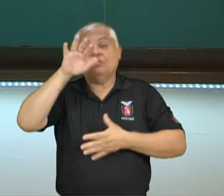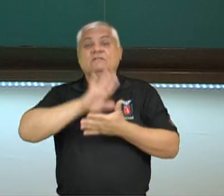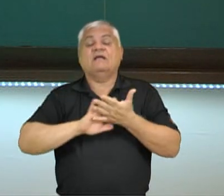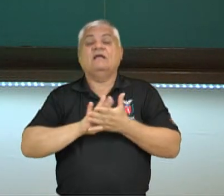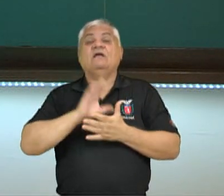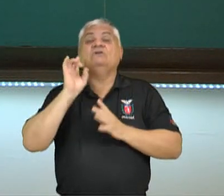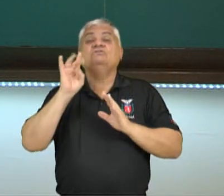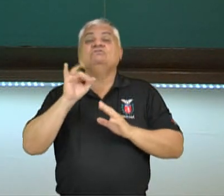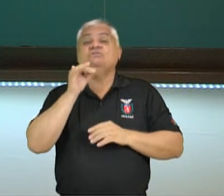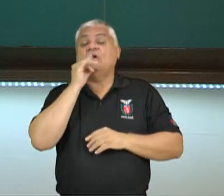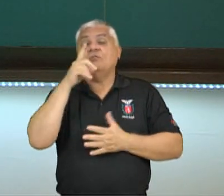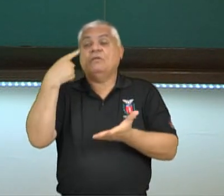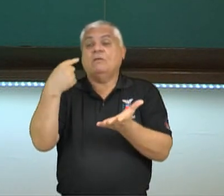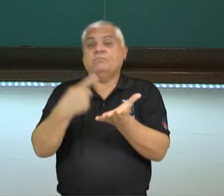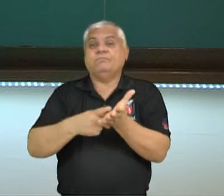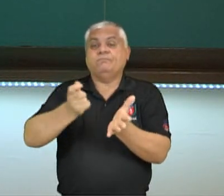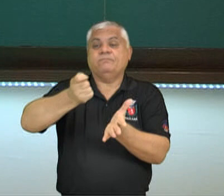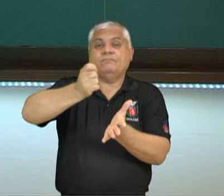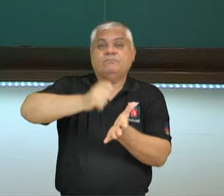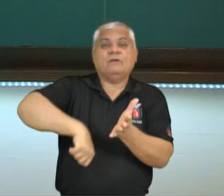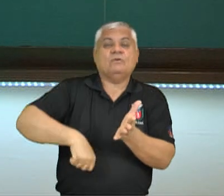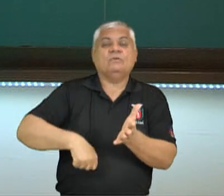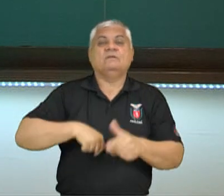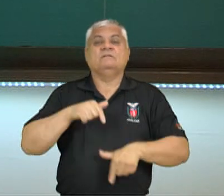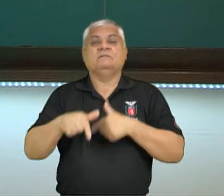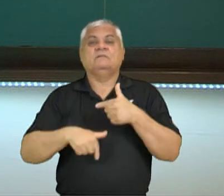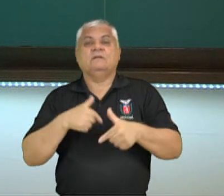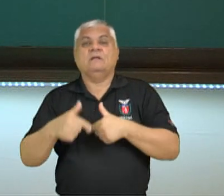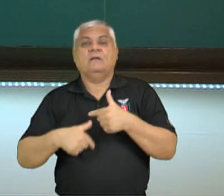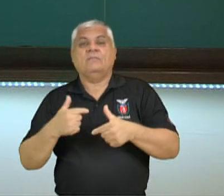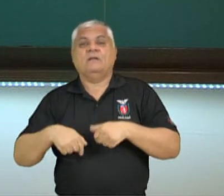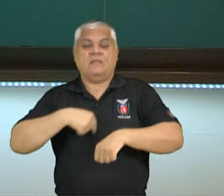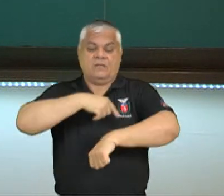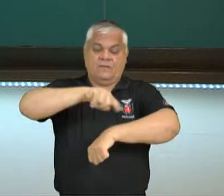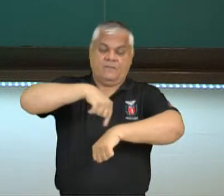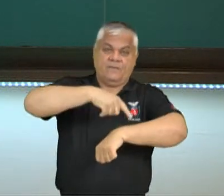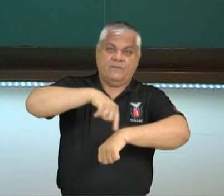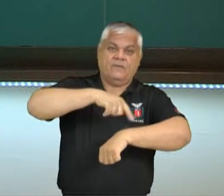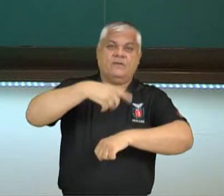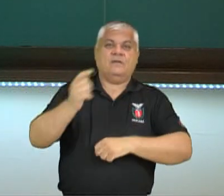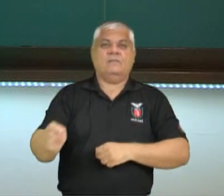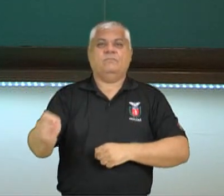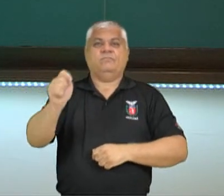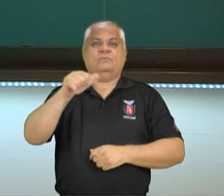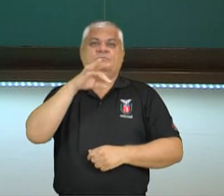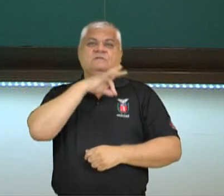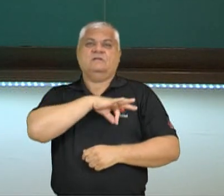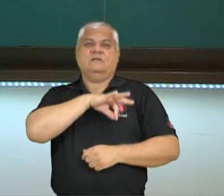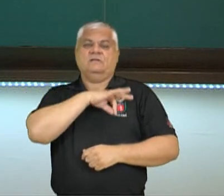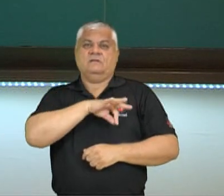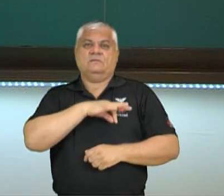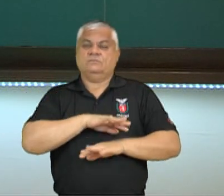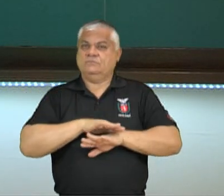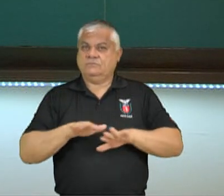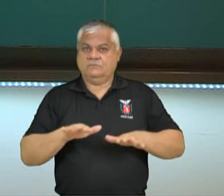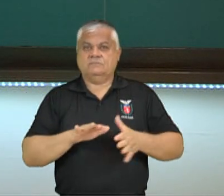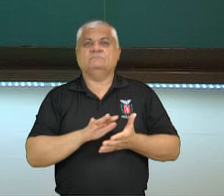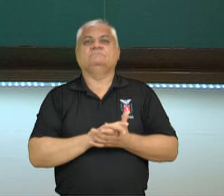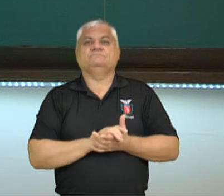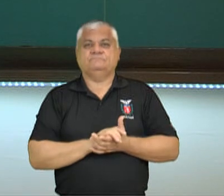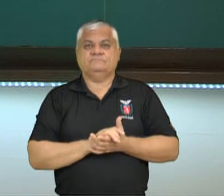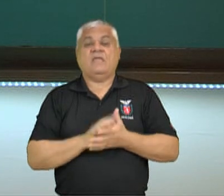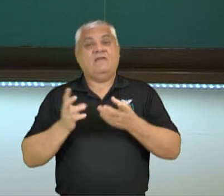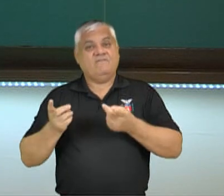fazem um acordo com o patrão em trabalhar determinadas horas em troca de um salário. Ela